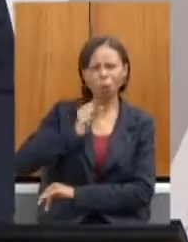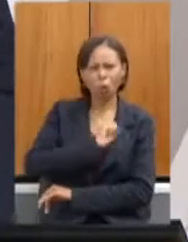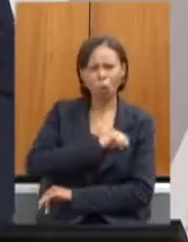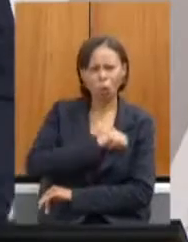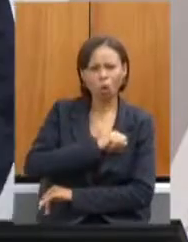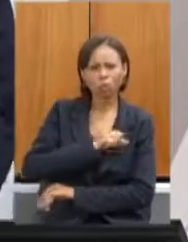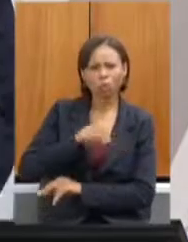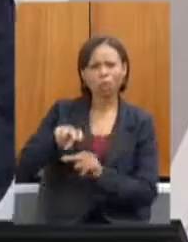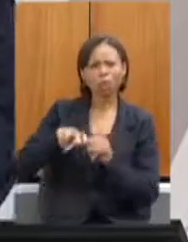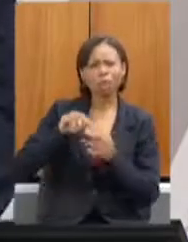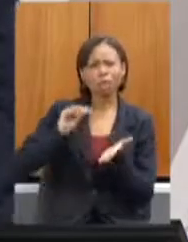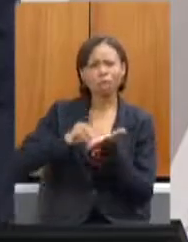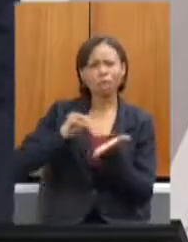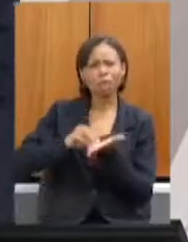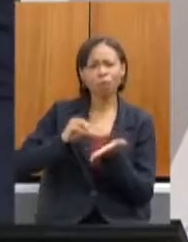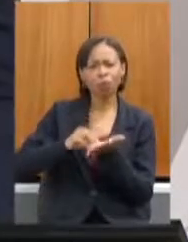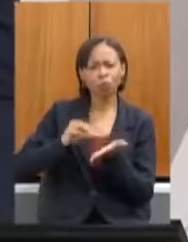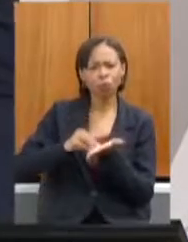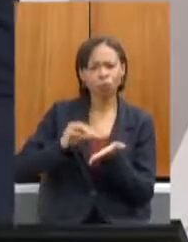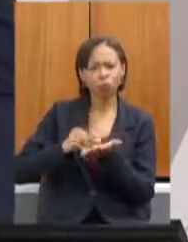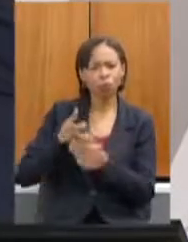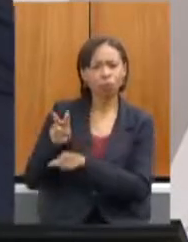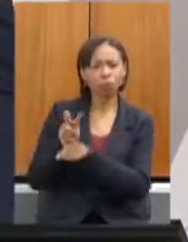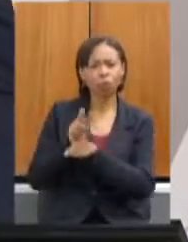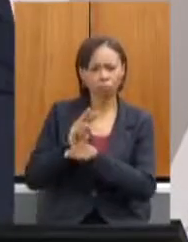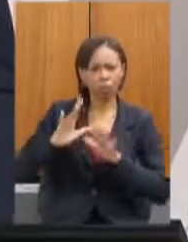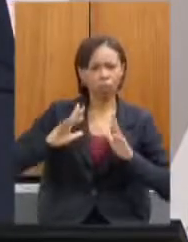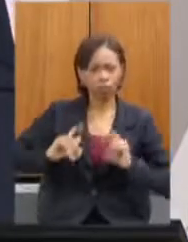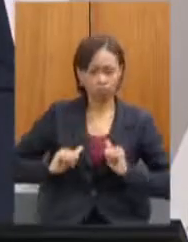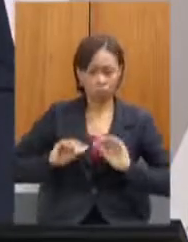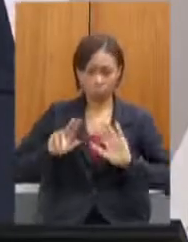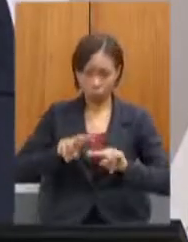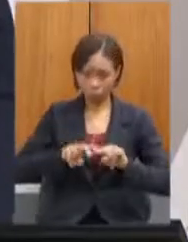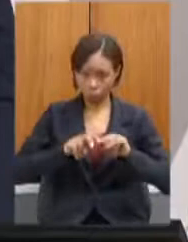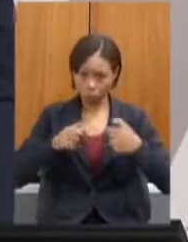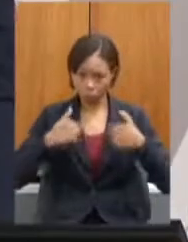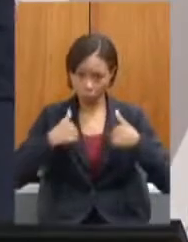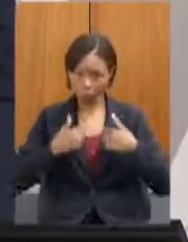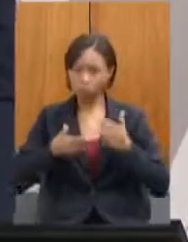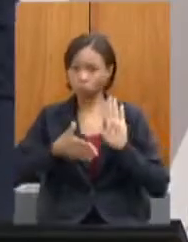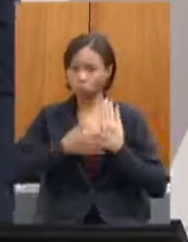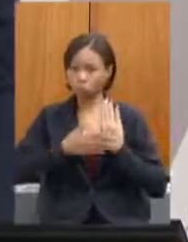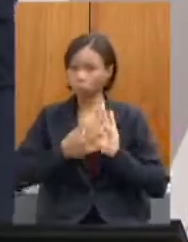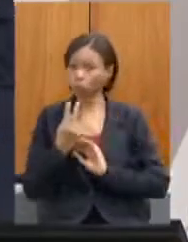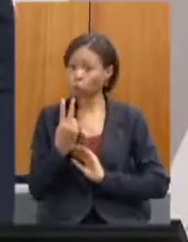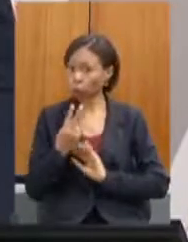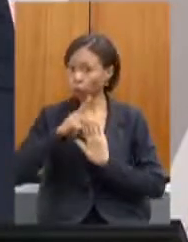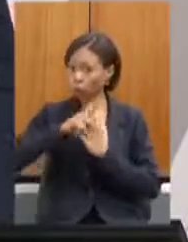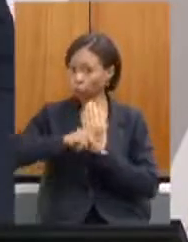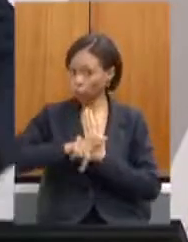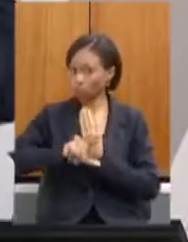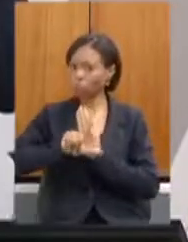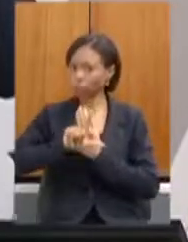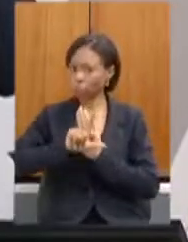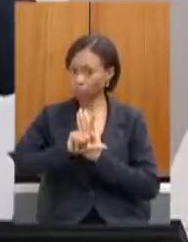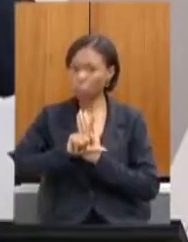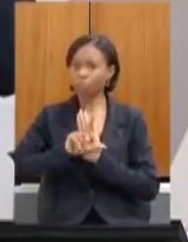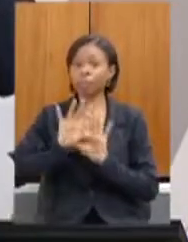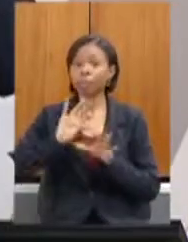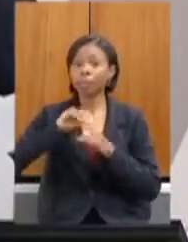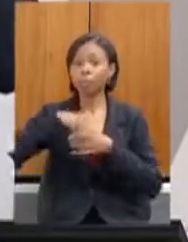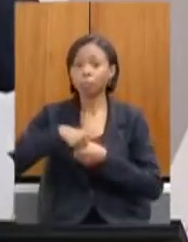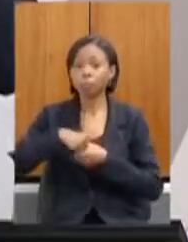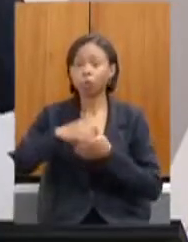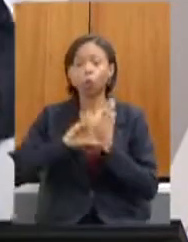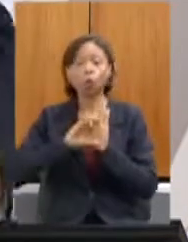de vigilância sanitária fruto disso eu propus dois projetos de lei e no código de Saúde do